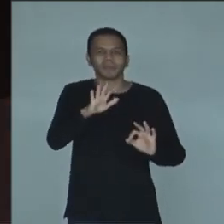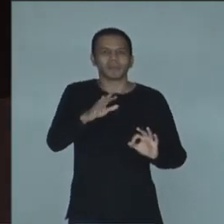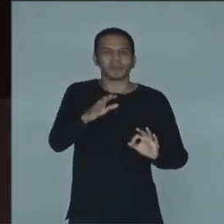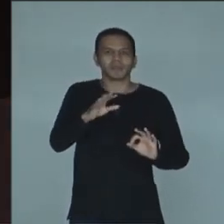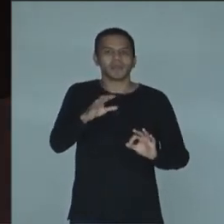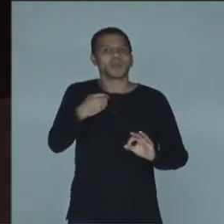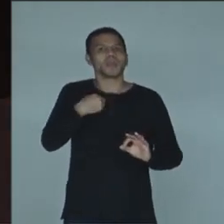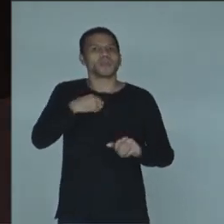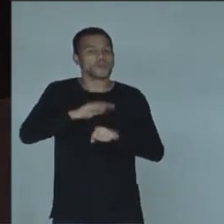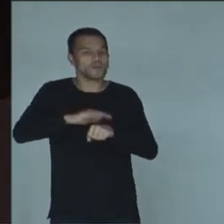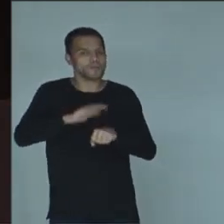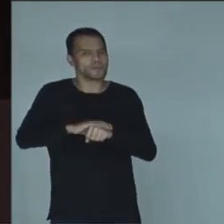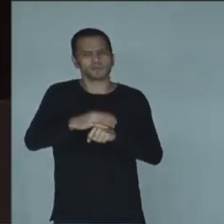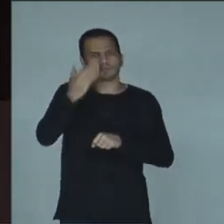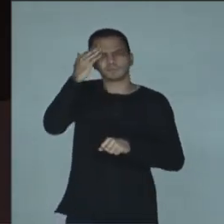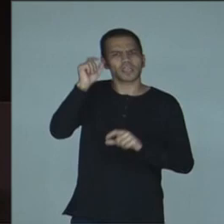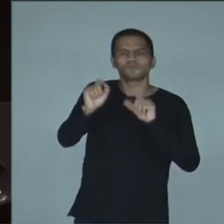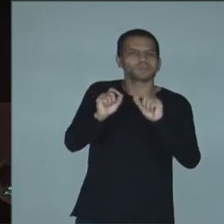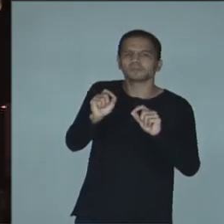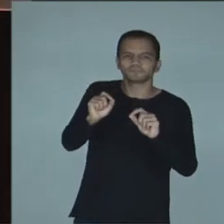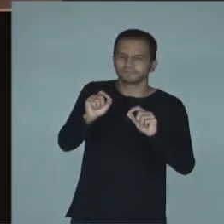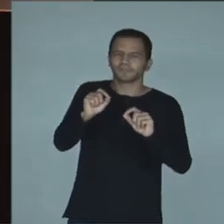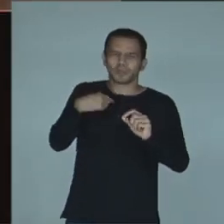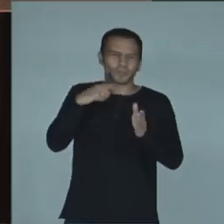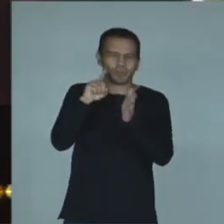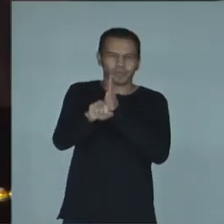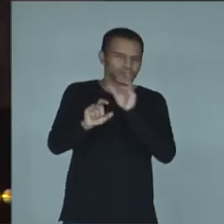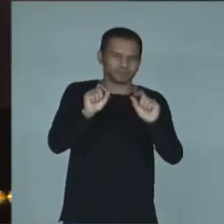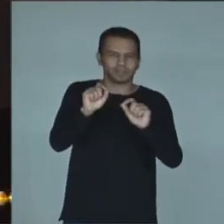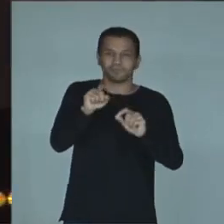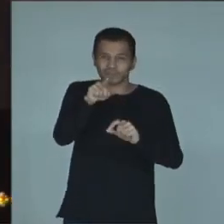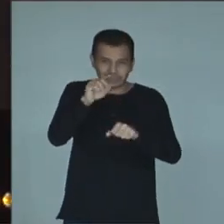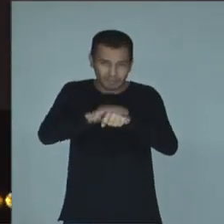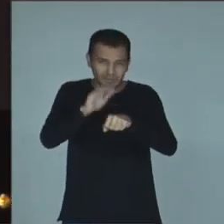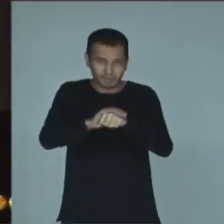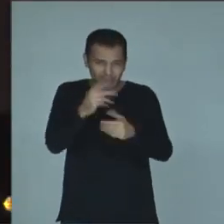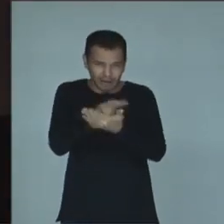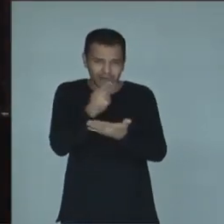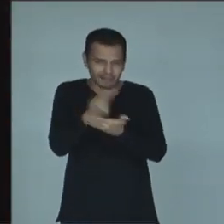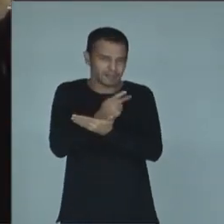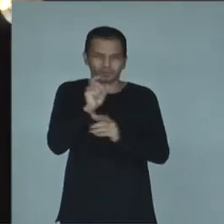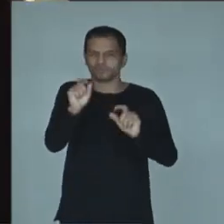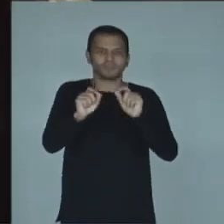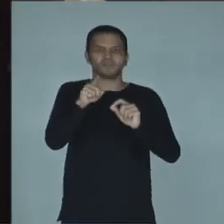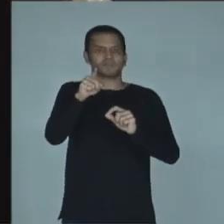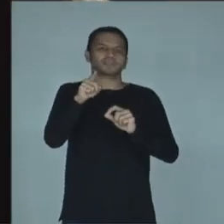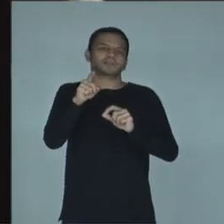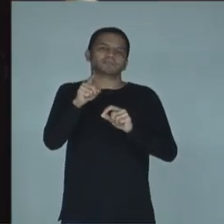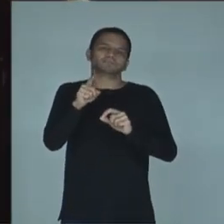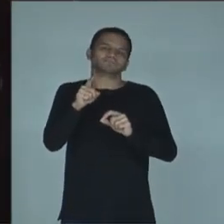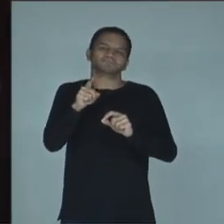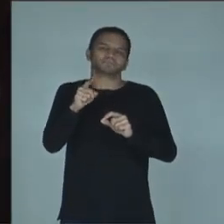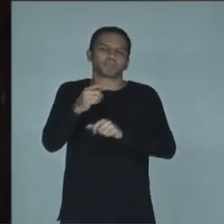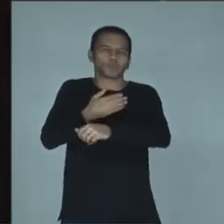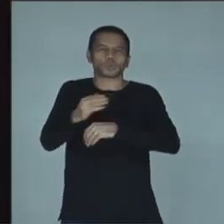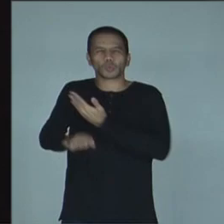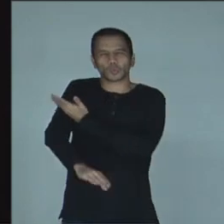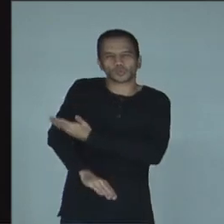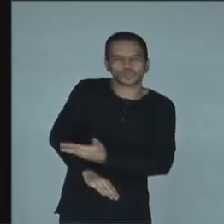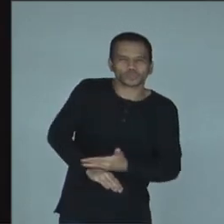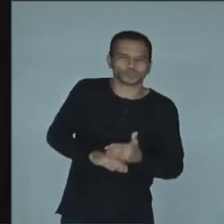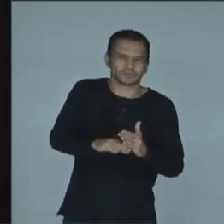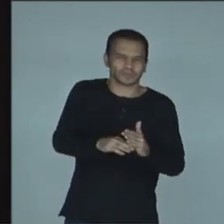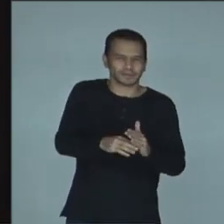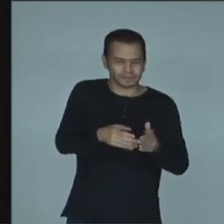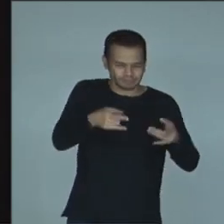somos quantas vezes você faz uma coisa errada Ah e você tem até o costume de orar antes de